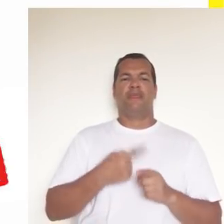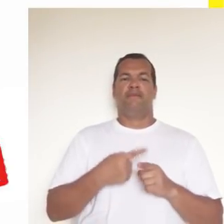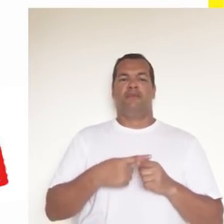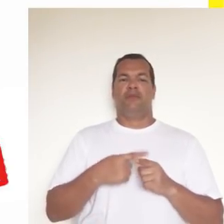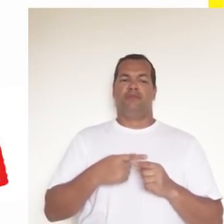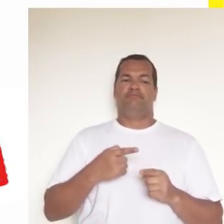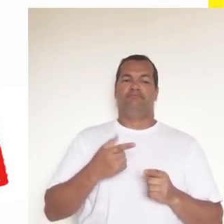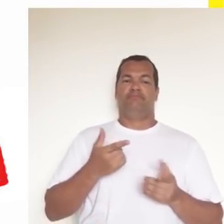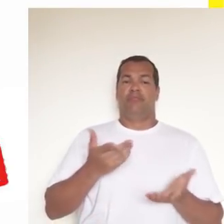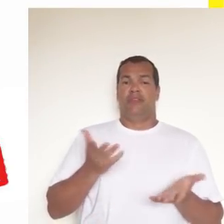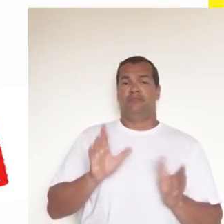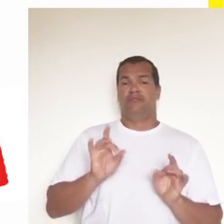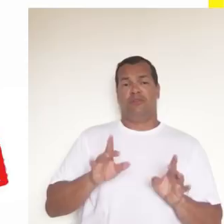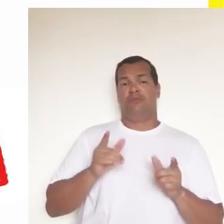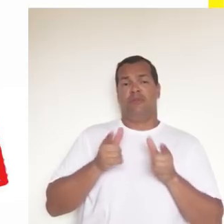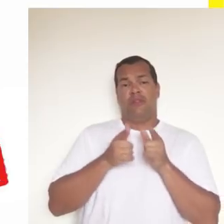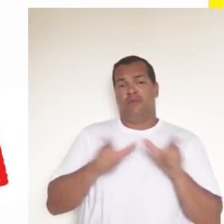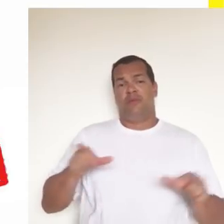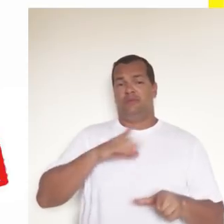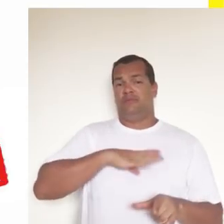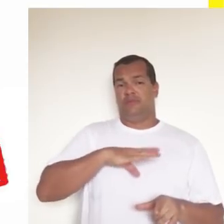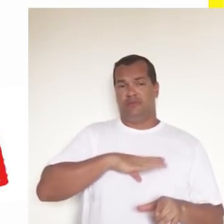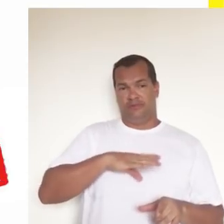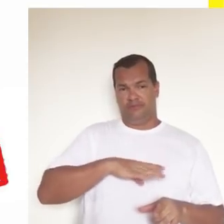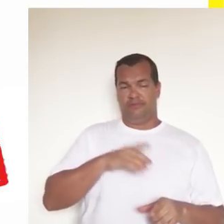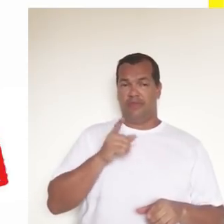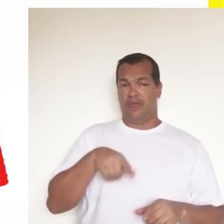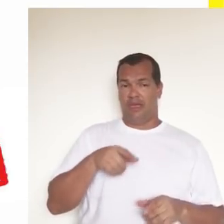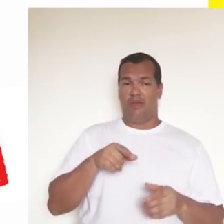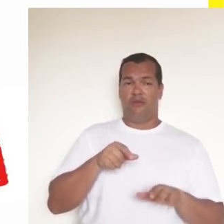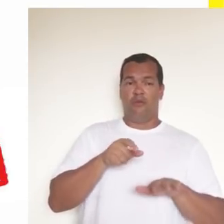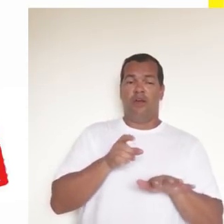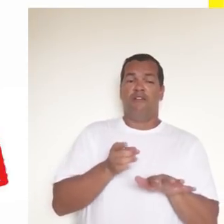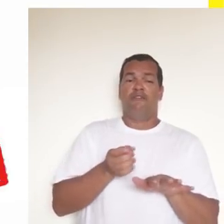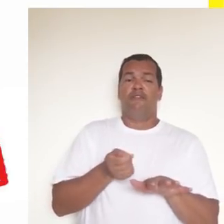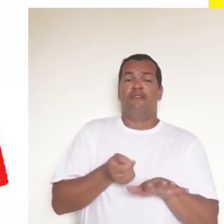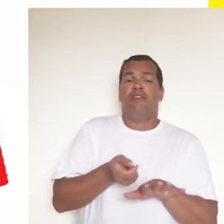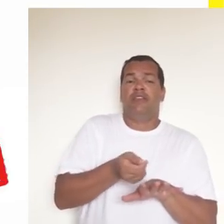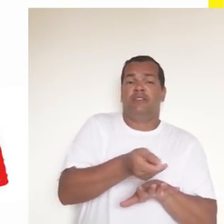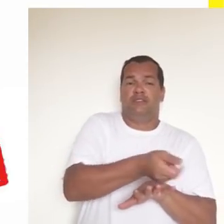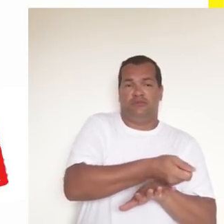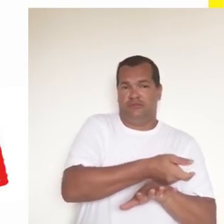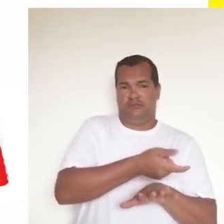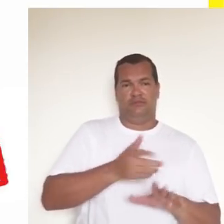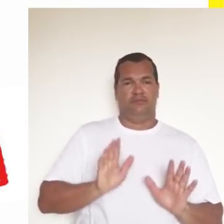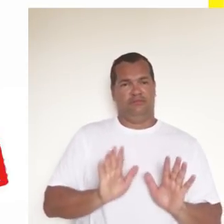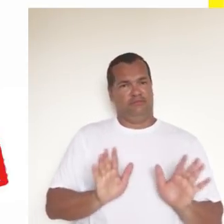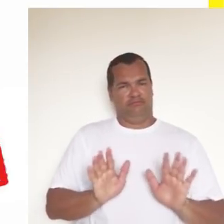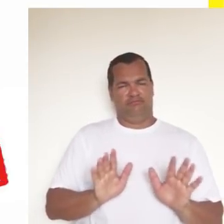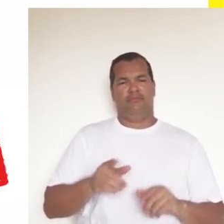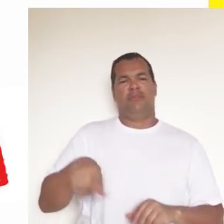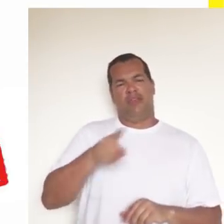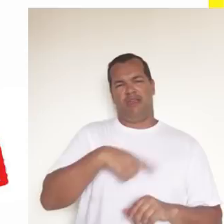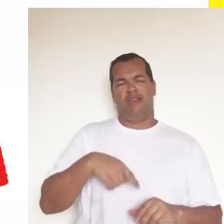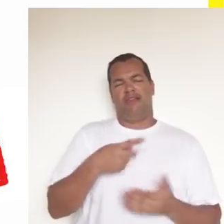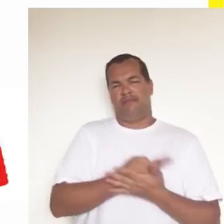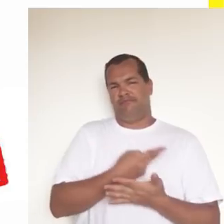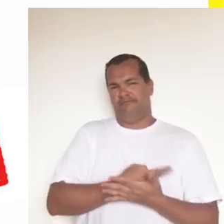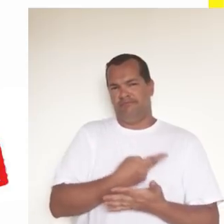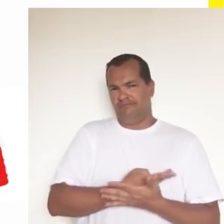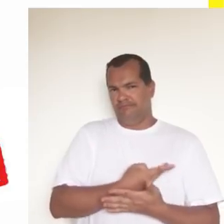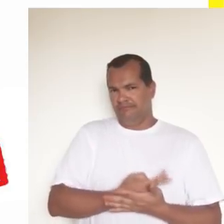De forma inadvertida, isso seria, então, uma fake news. Veja que, de maneira